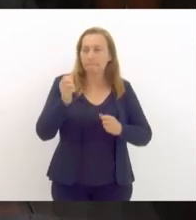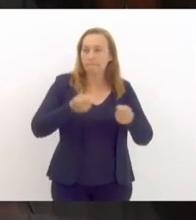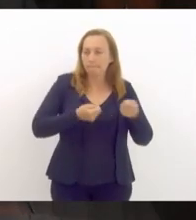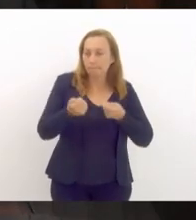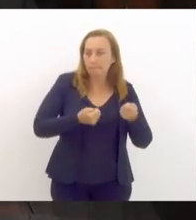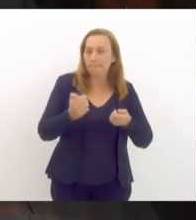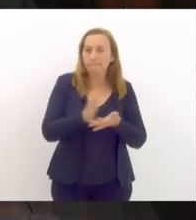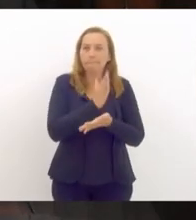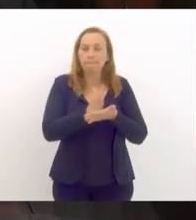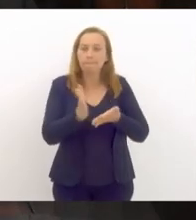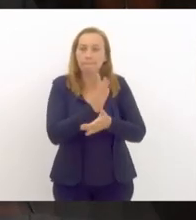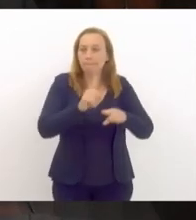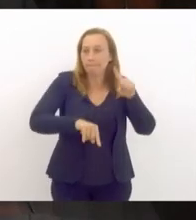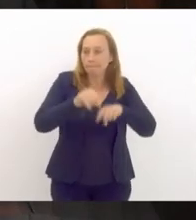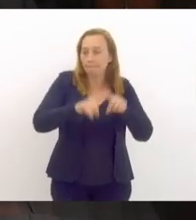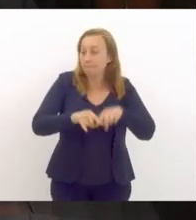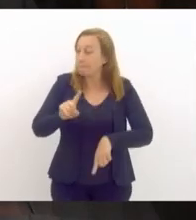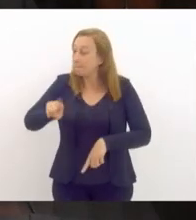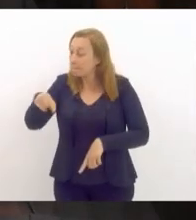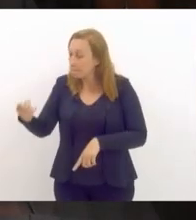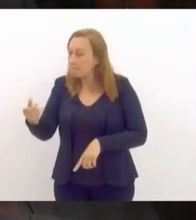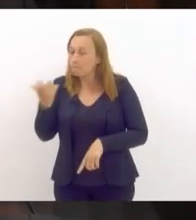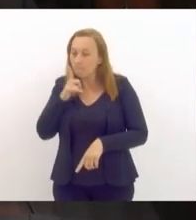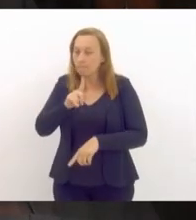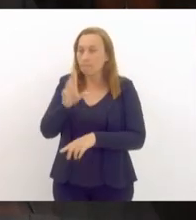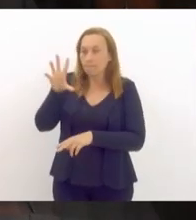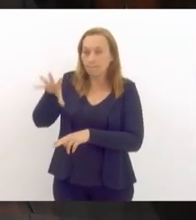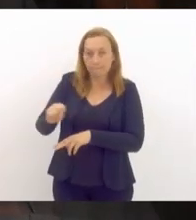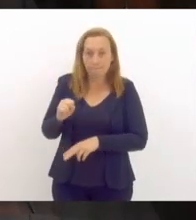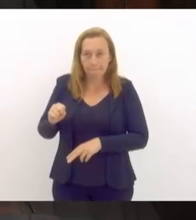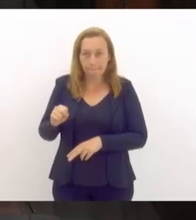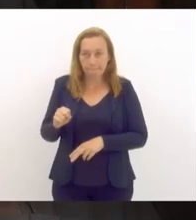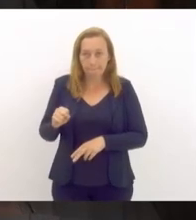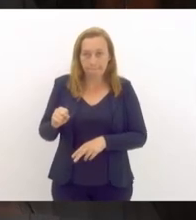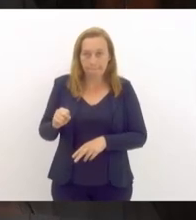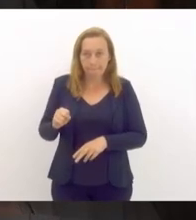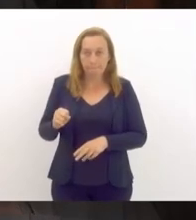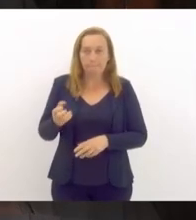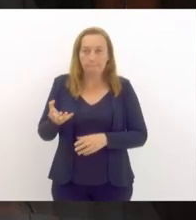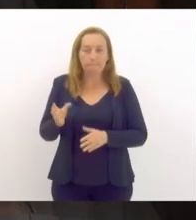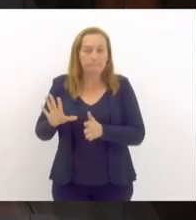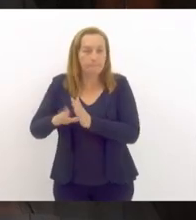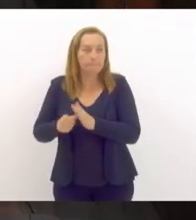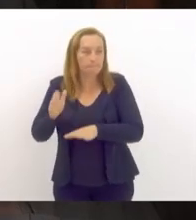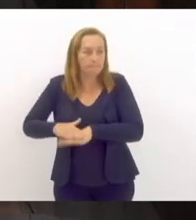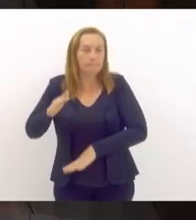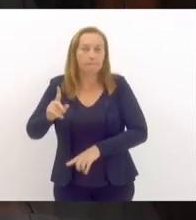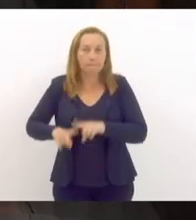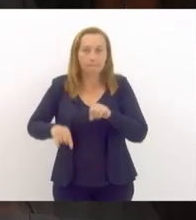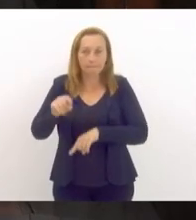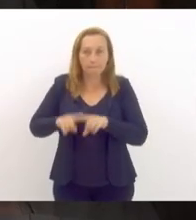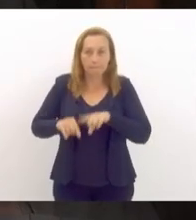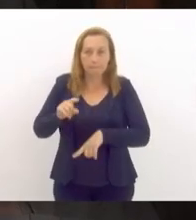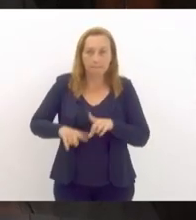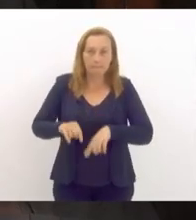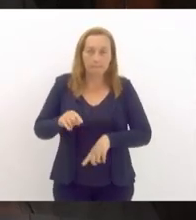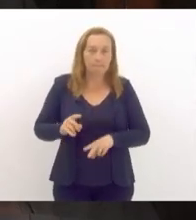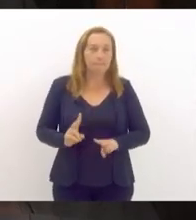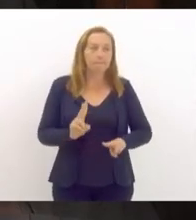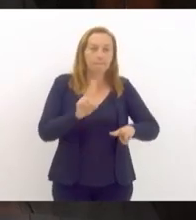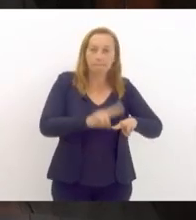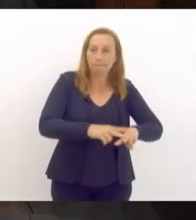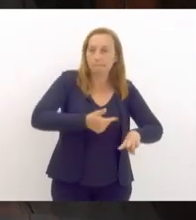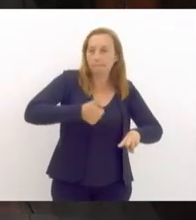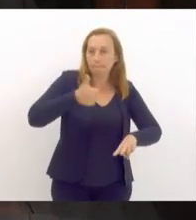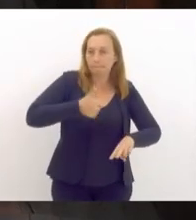enquadrar ainda dentro do estabelecimento tentando levar várias mercadorias prendi esse